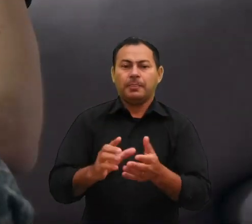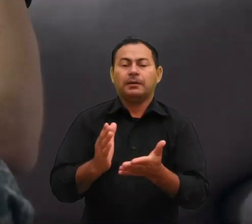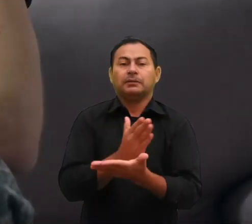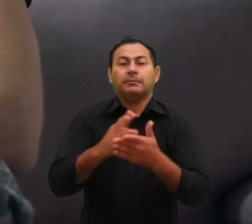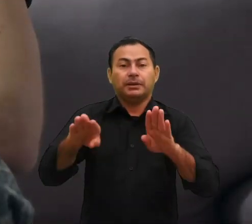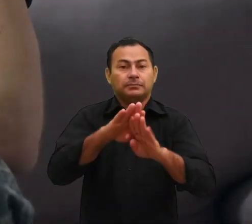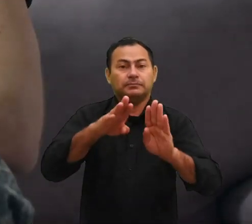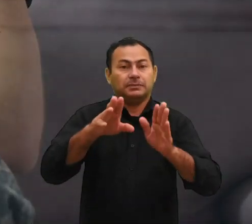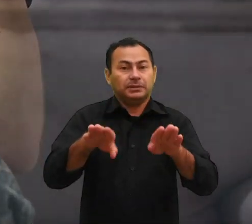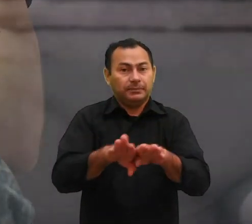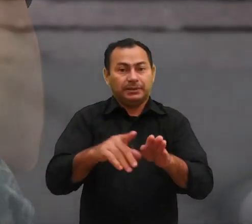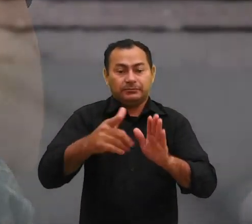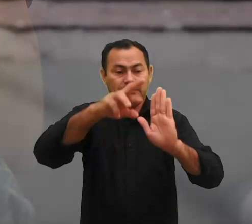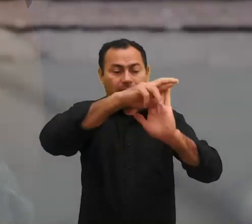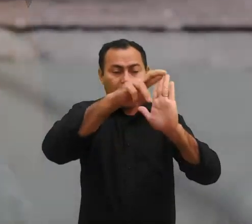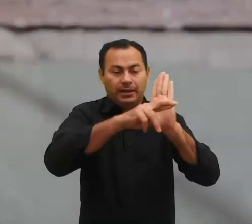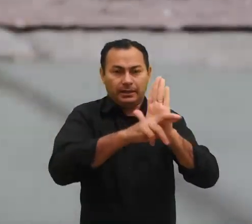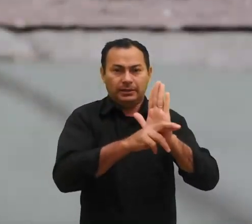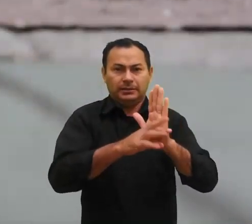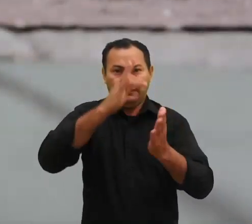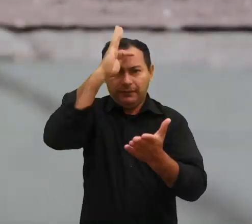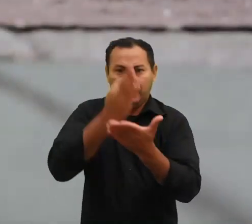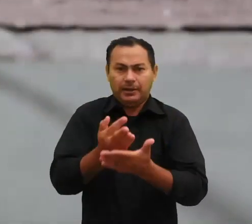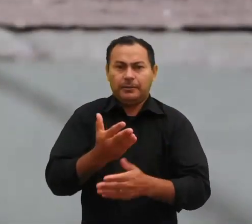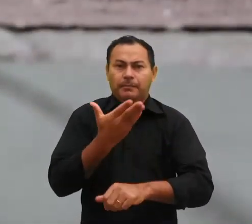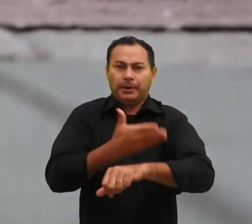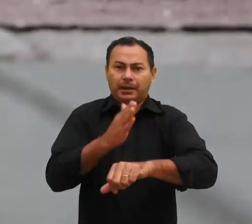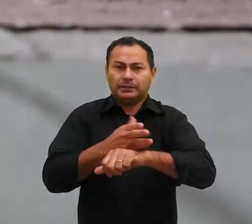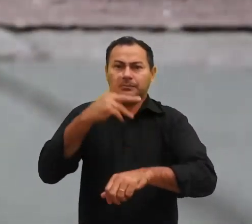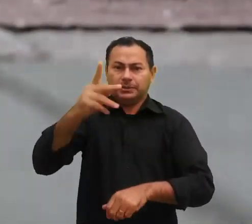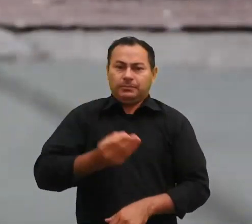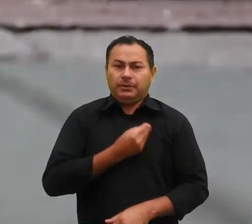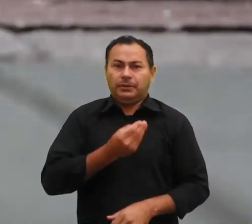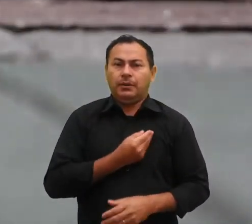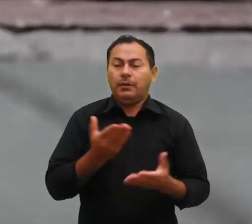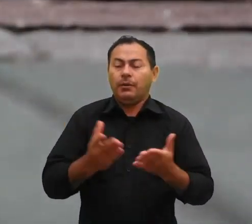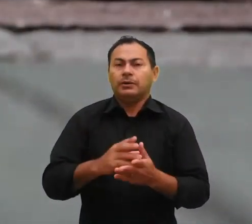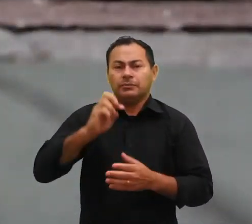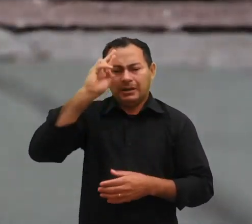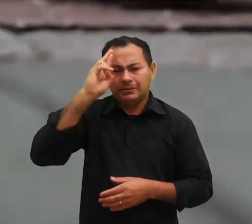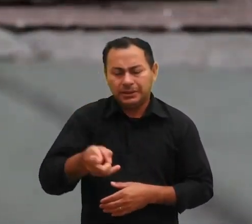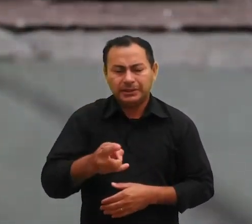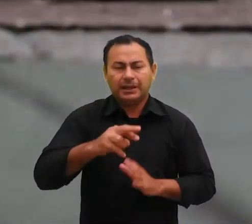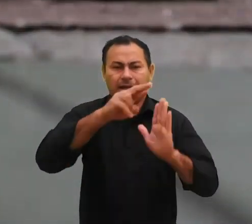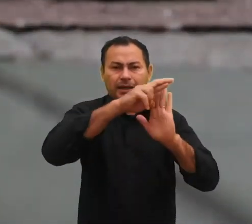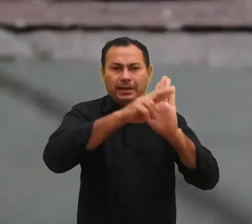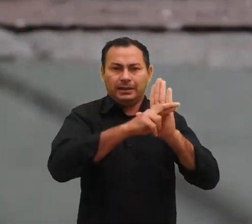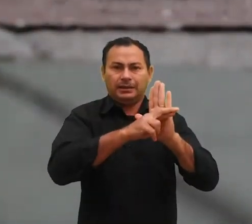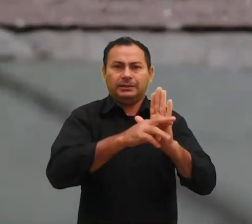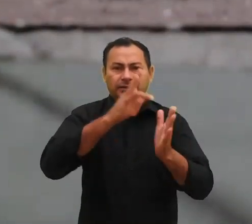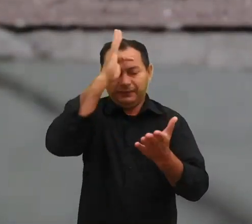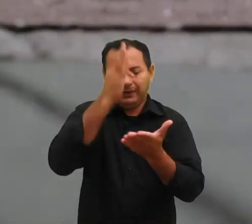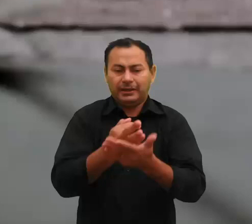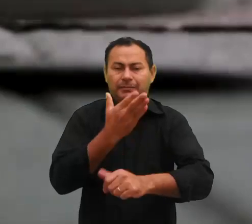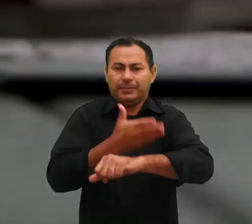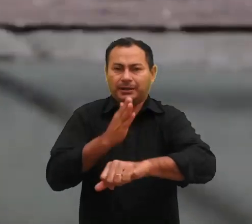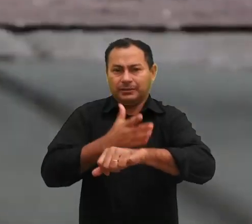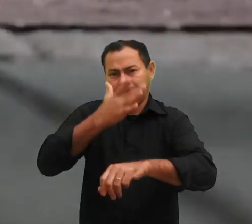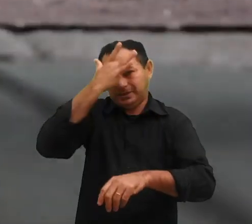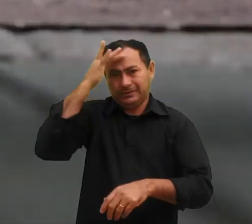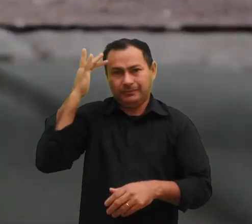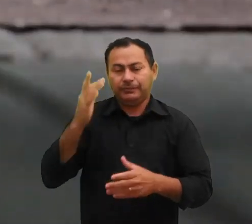não a vê como regra de fé e prática para suas vidas. Hoje o racionalismo tem sido a regra de fé e prática dos